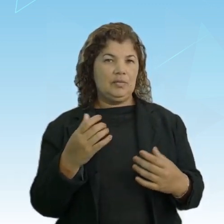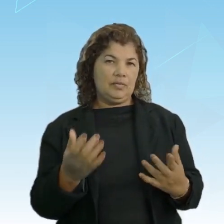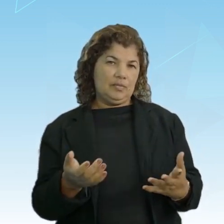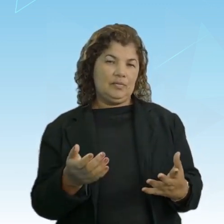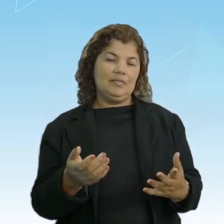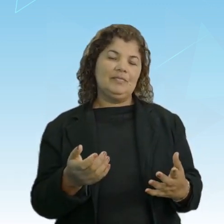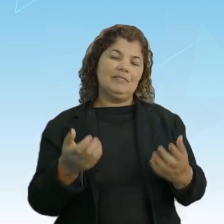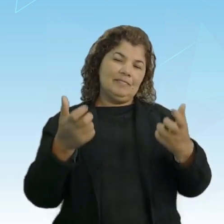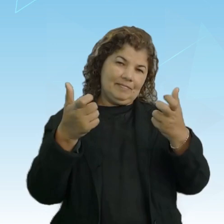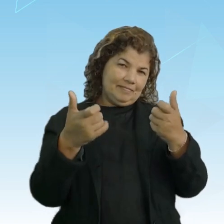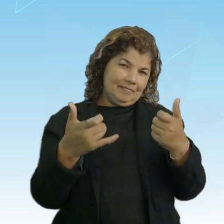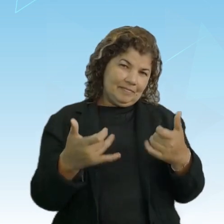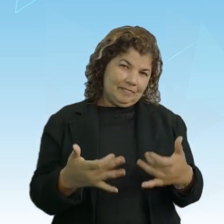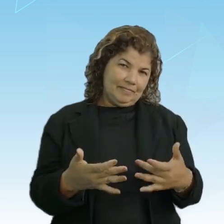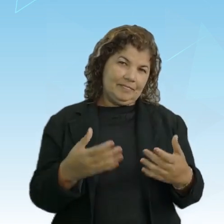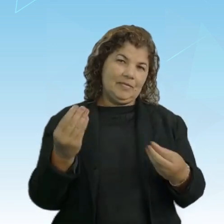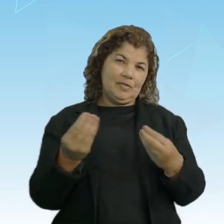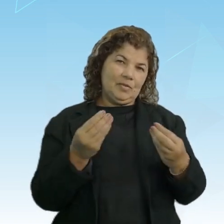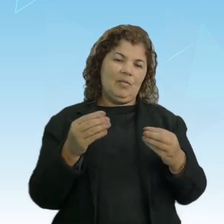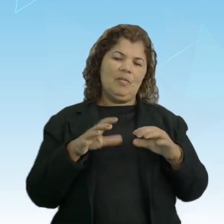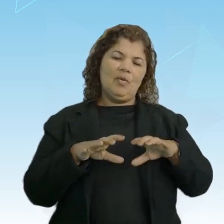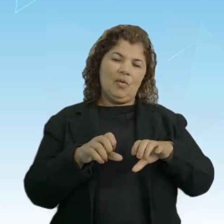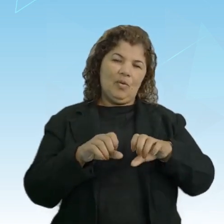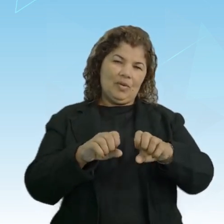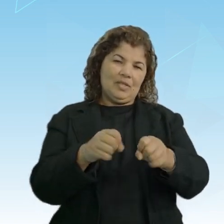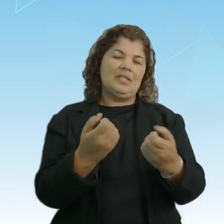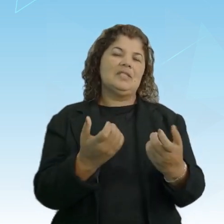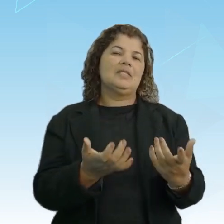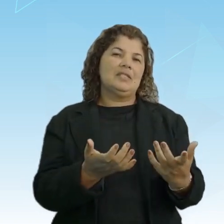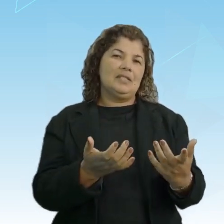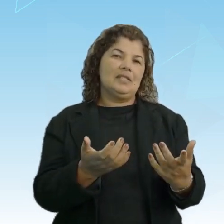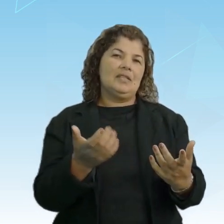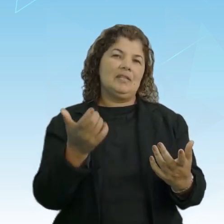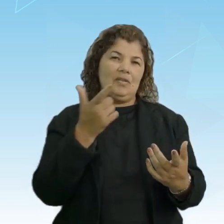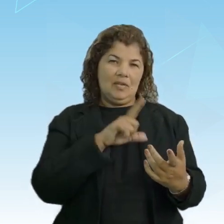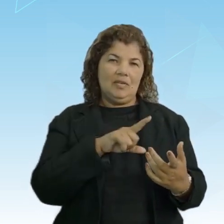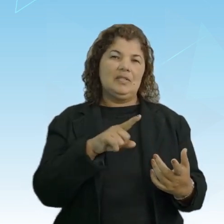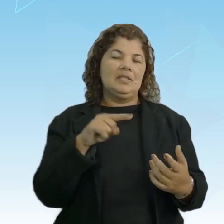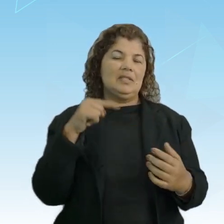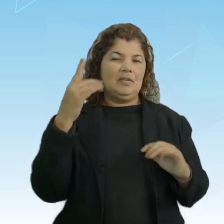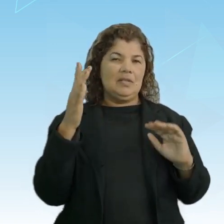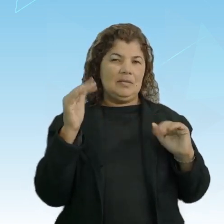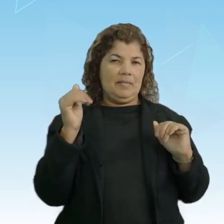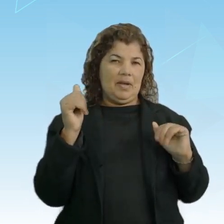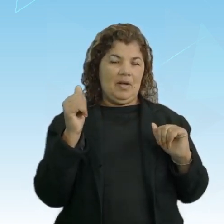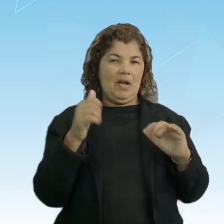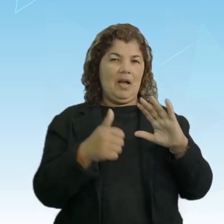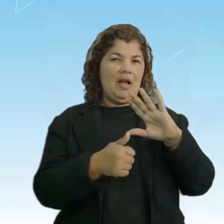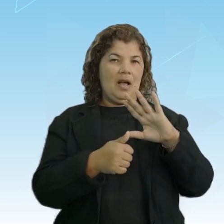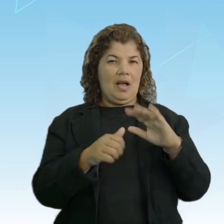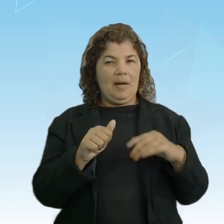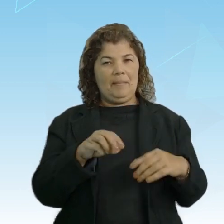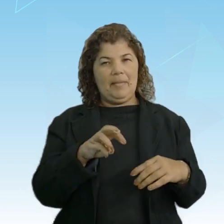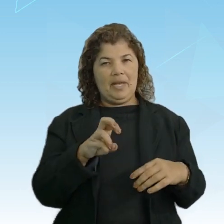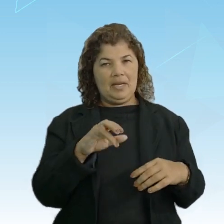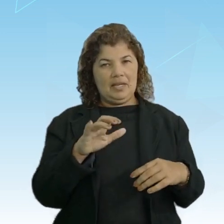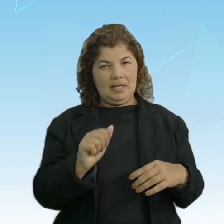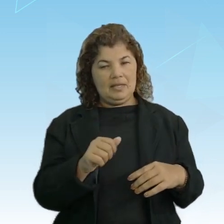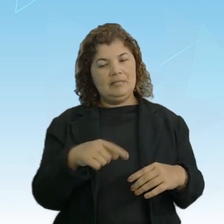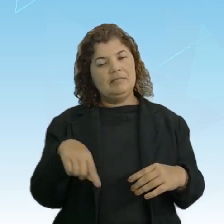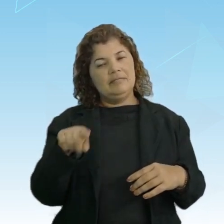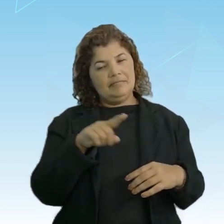para vocês da conquista e colonização espanhola da América. Espero que vocês